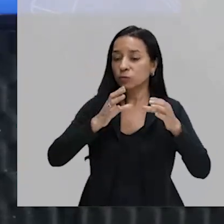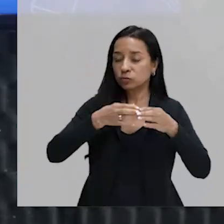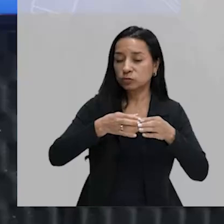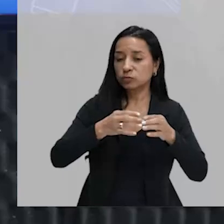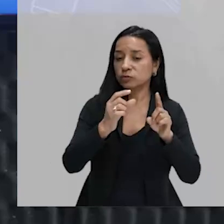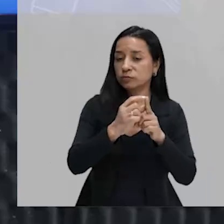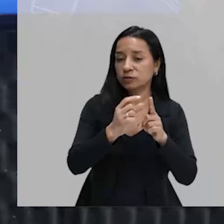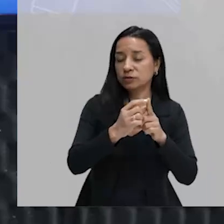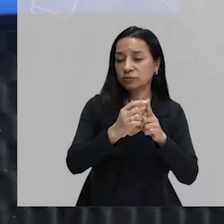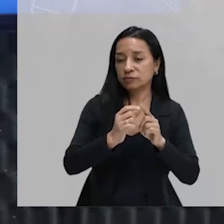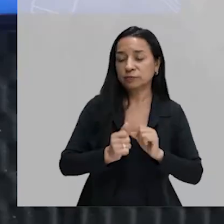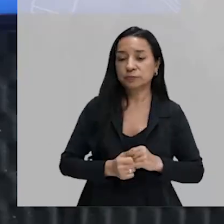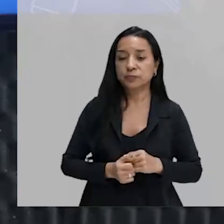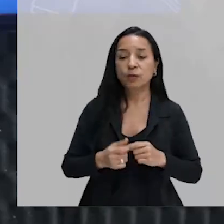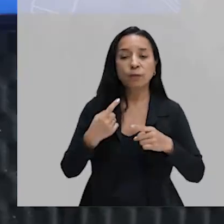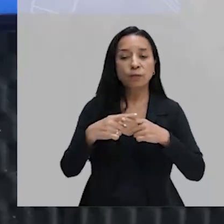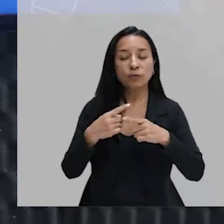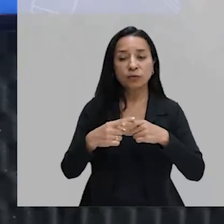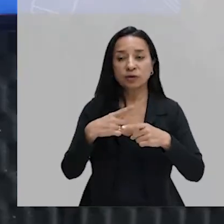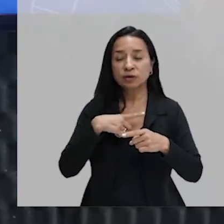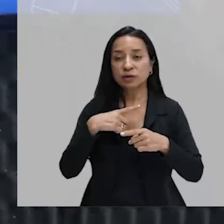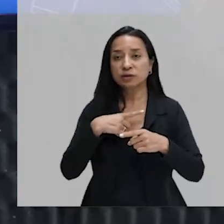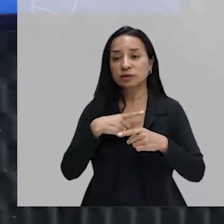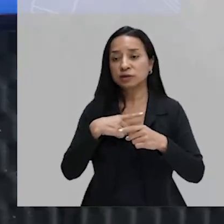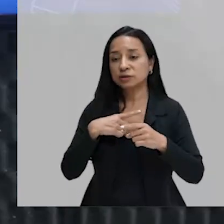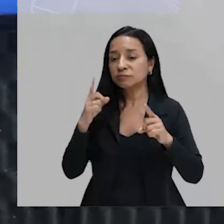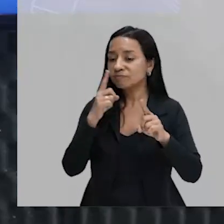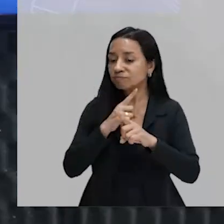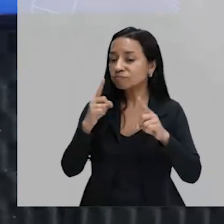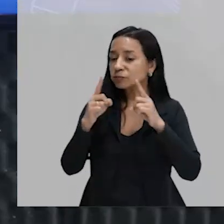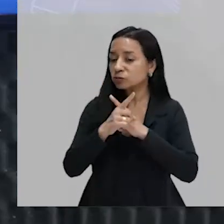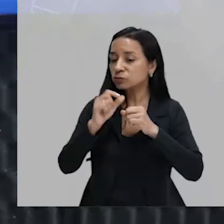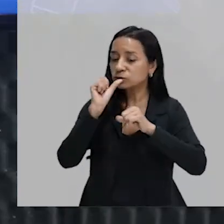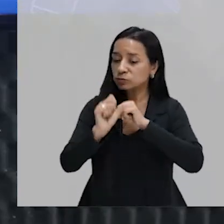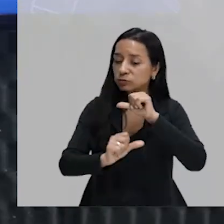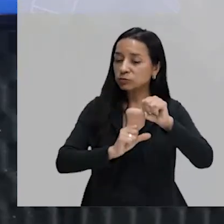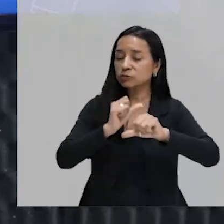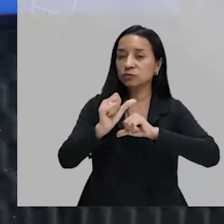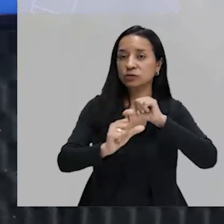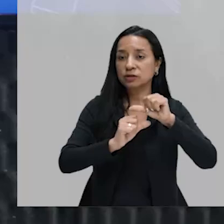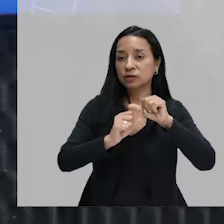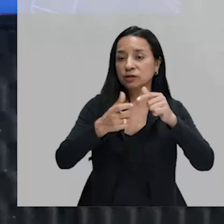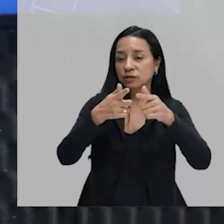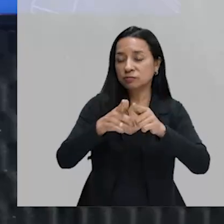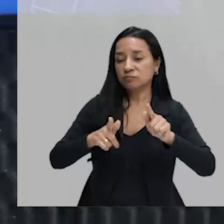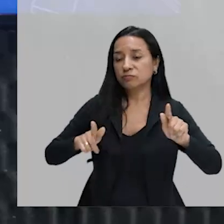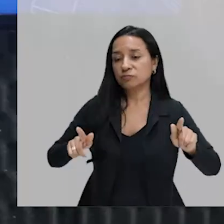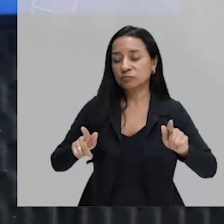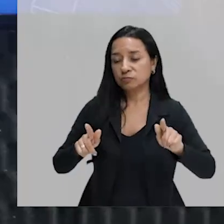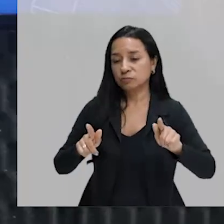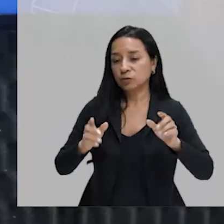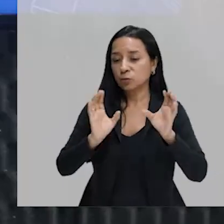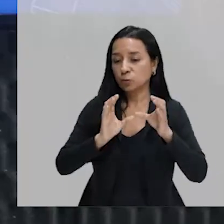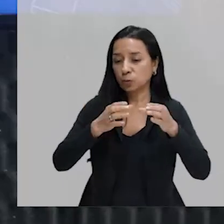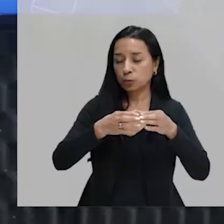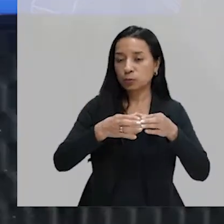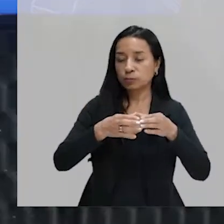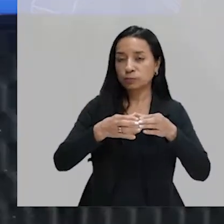né? A morfologia. Porque quando a gente tem essa troca, né? Essa mudança da classe gramatical, vocês podem aí